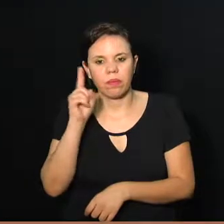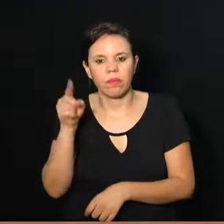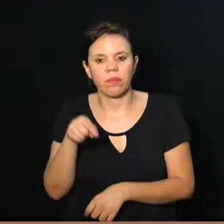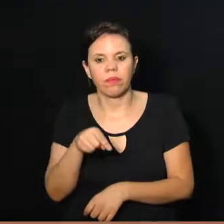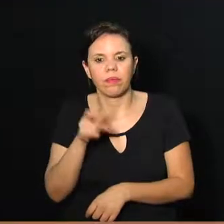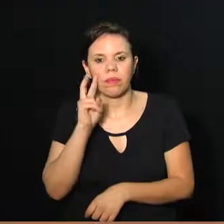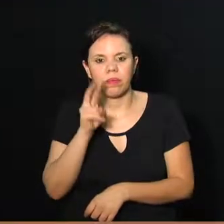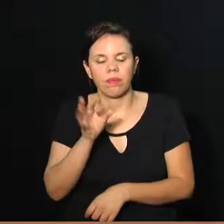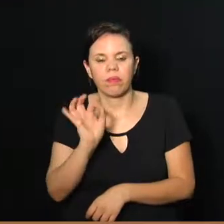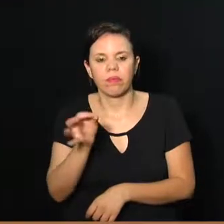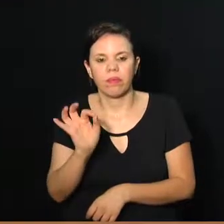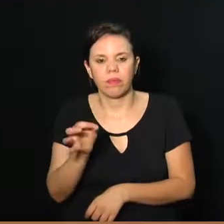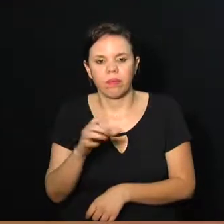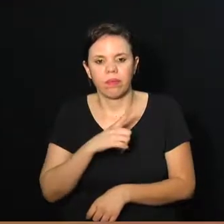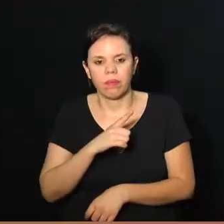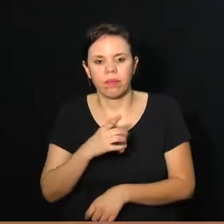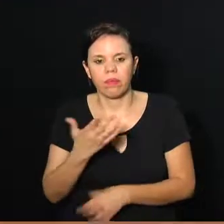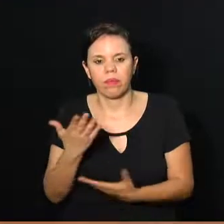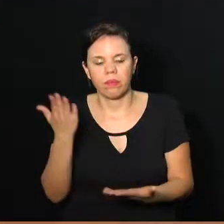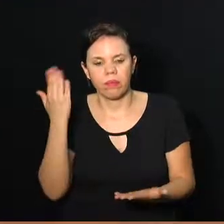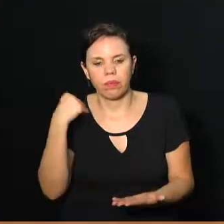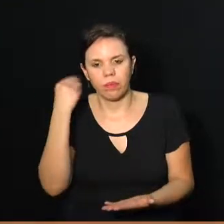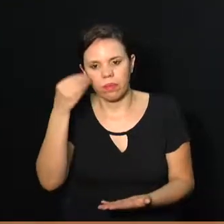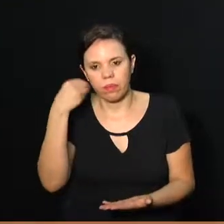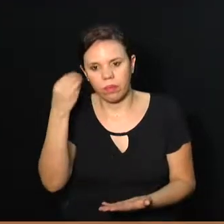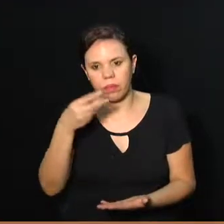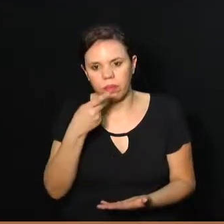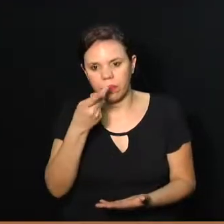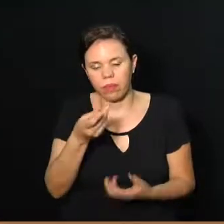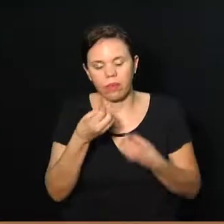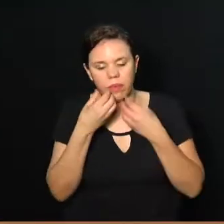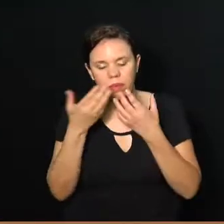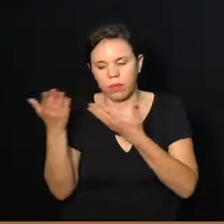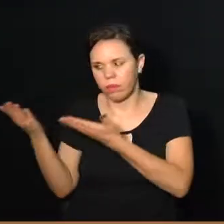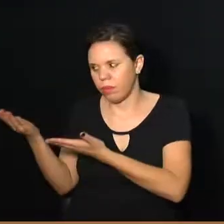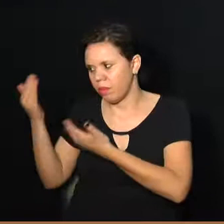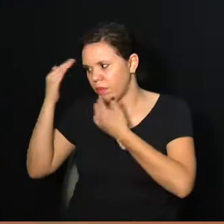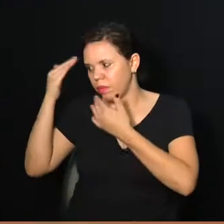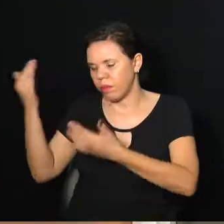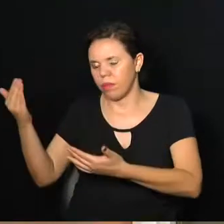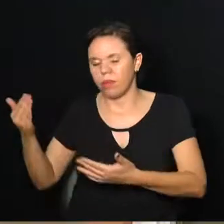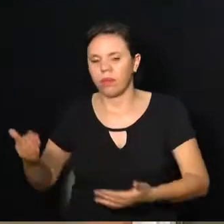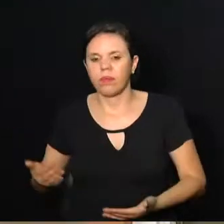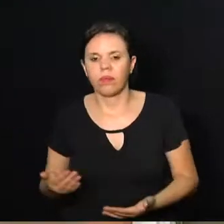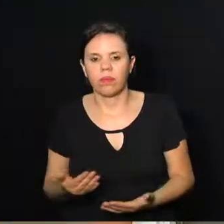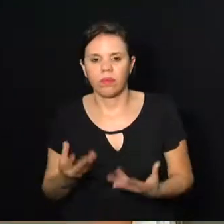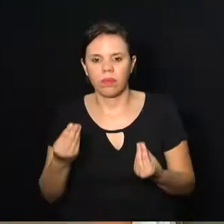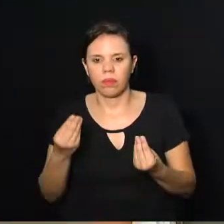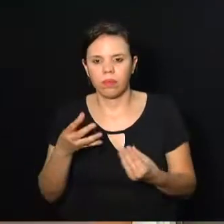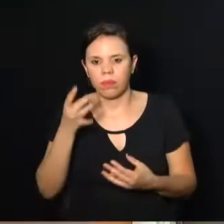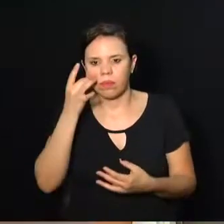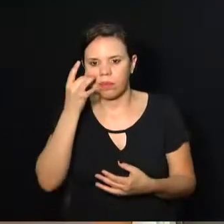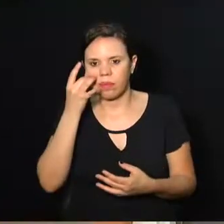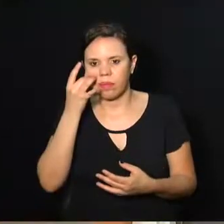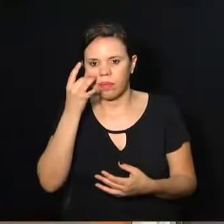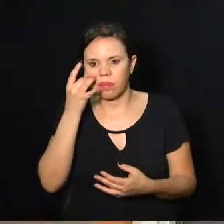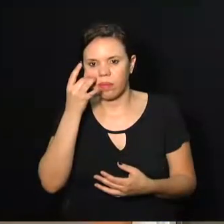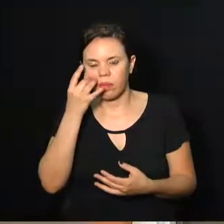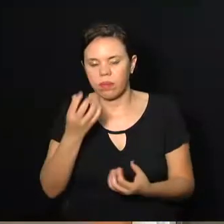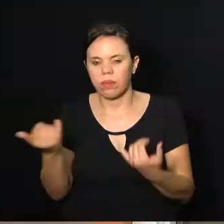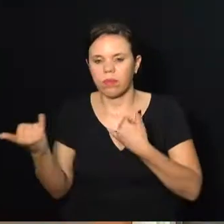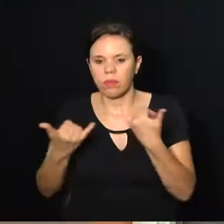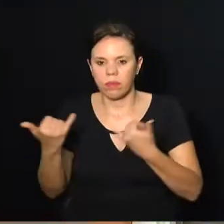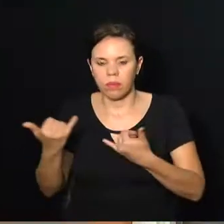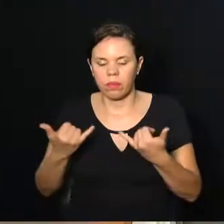você, com toda certeza, tem mais propriedade para falar. Então, eu passo a palavra e agradeço. Tá? Agradeço muito a sua presença e toda a informação